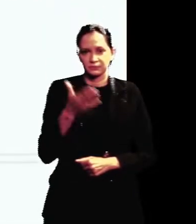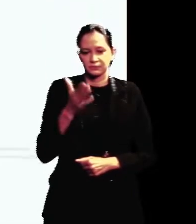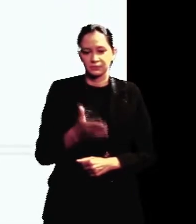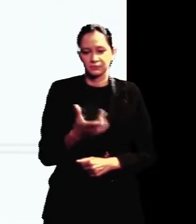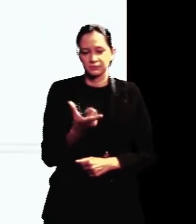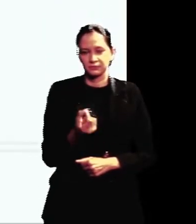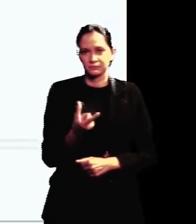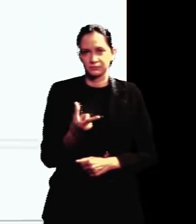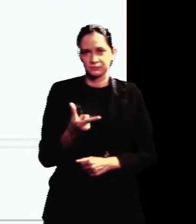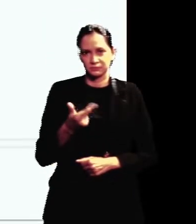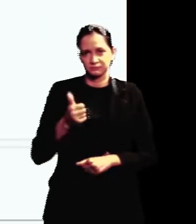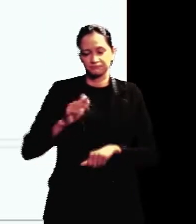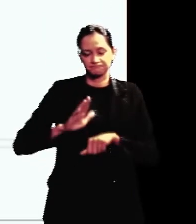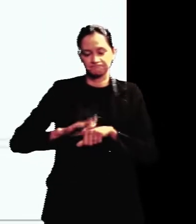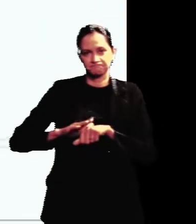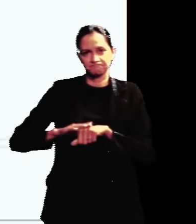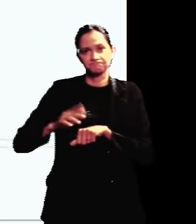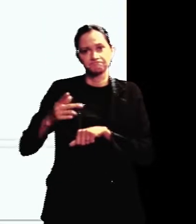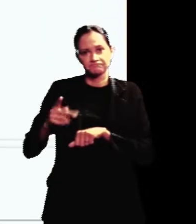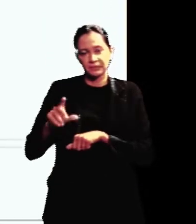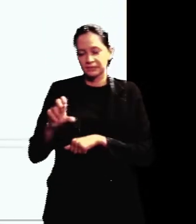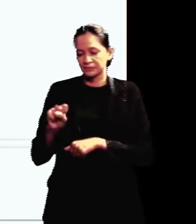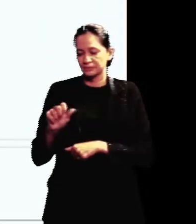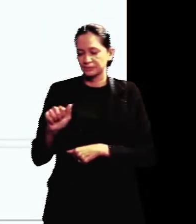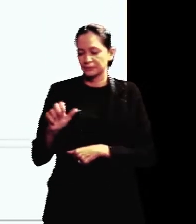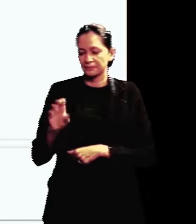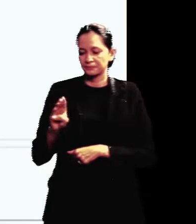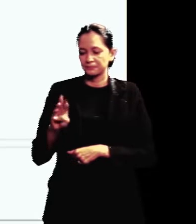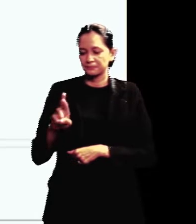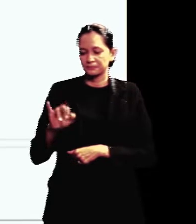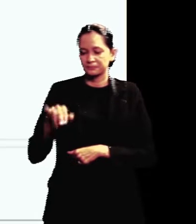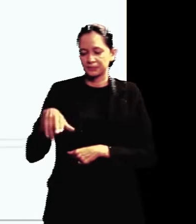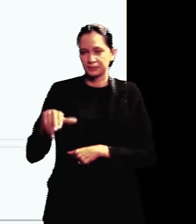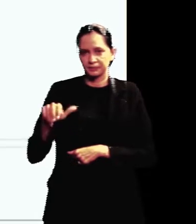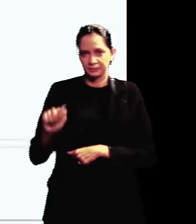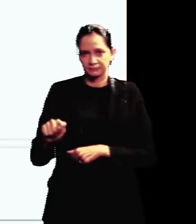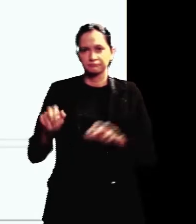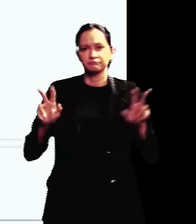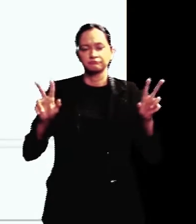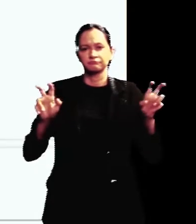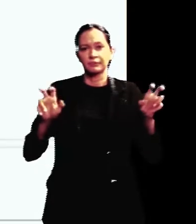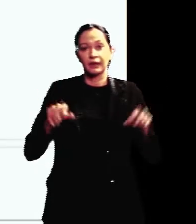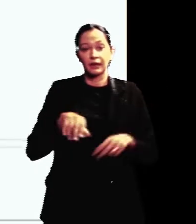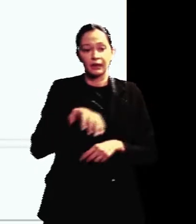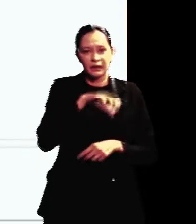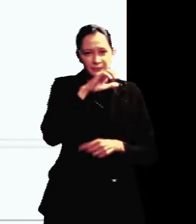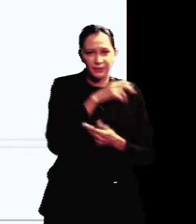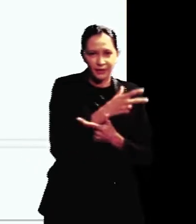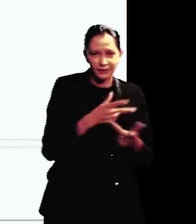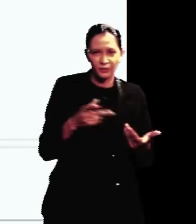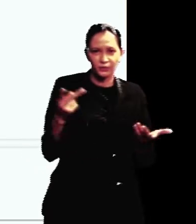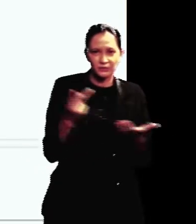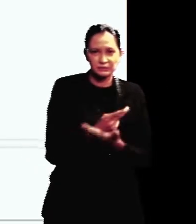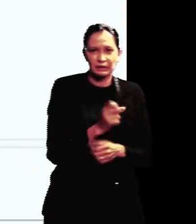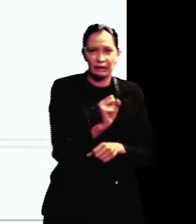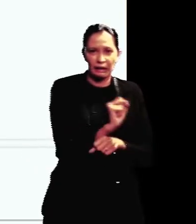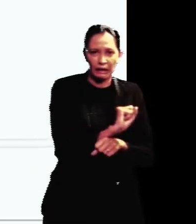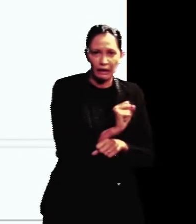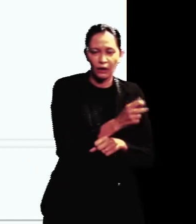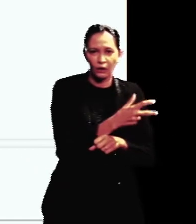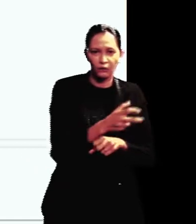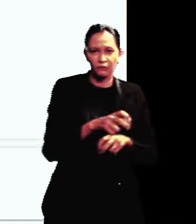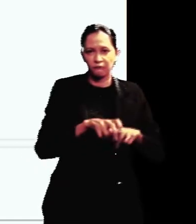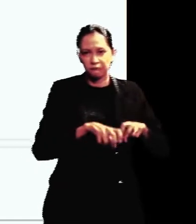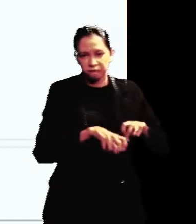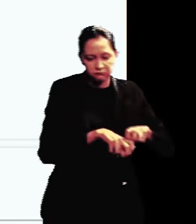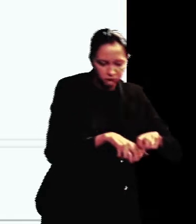362/2021, de autoria da vereadora Sabrina Garcês, dispõe sobre a obrigatoriedade de prestar socorro aos animais atropelados do município de Goiânia e da outras